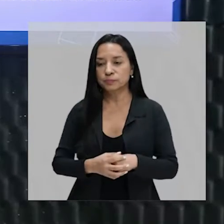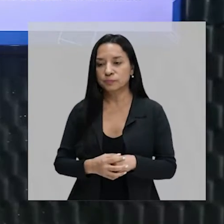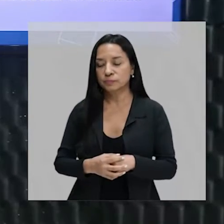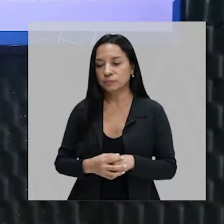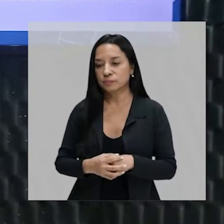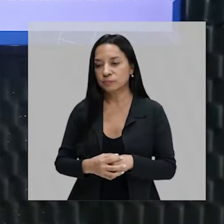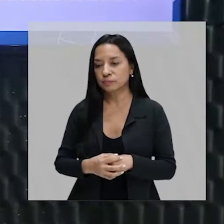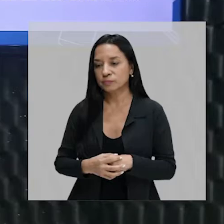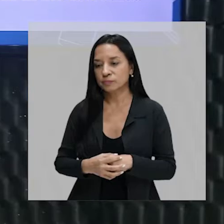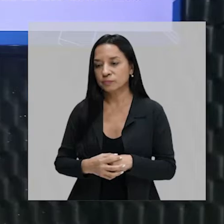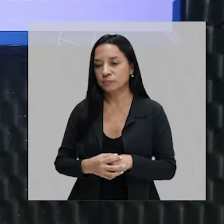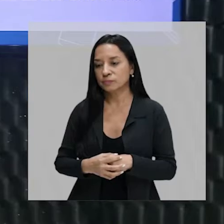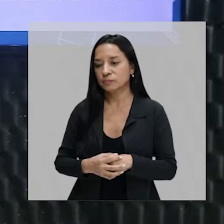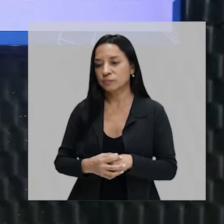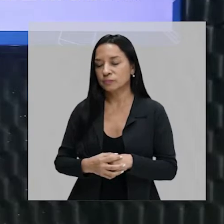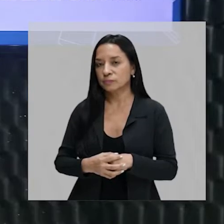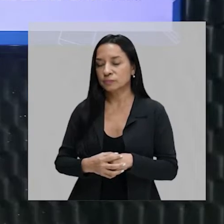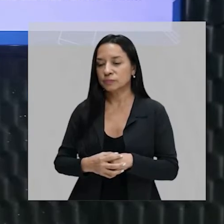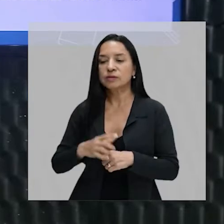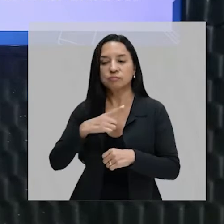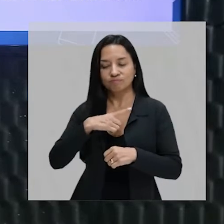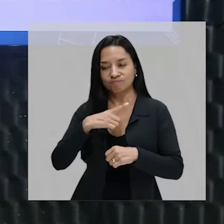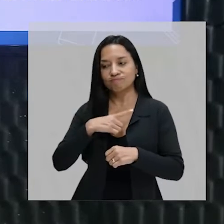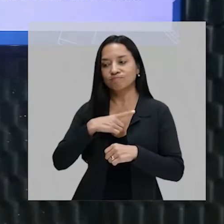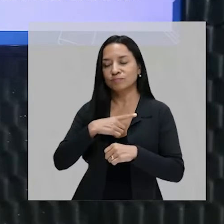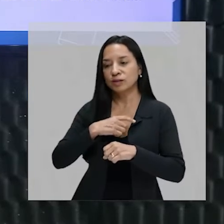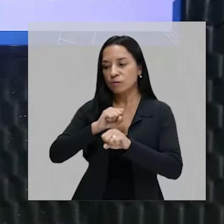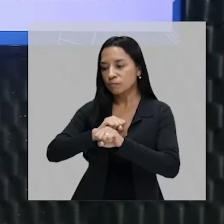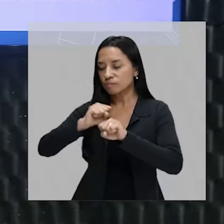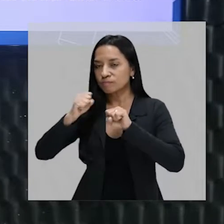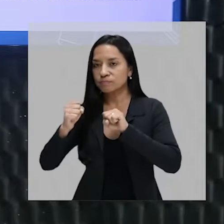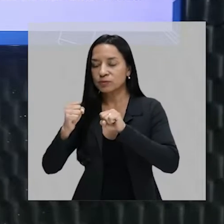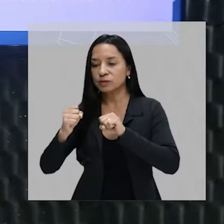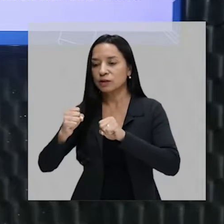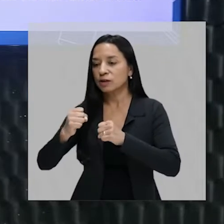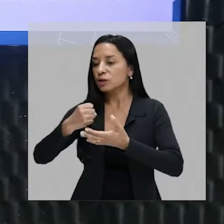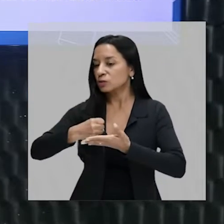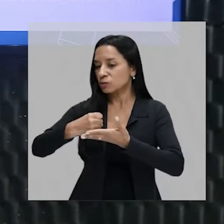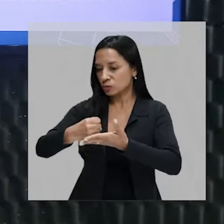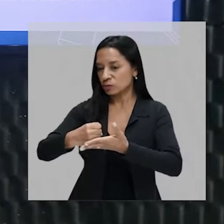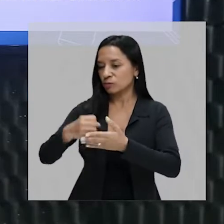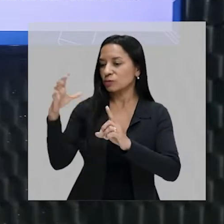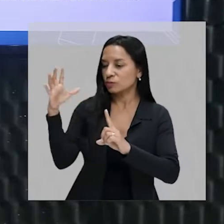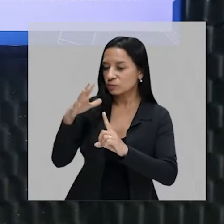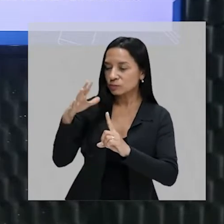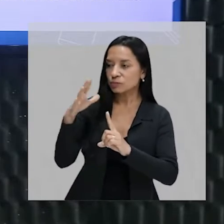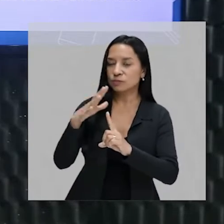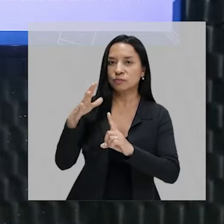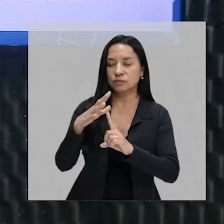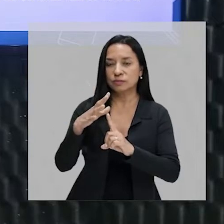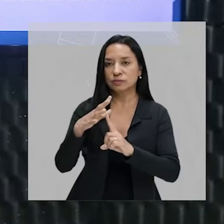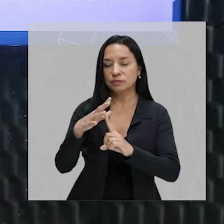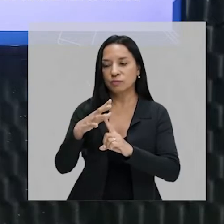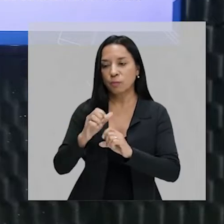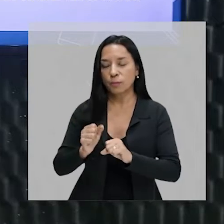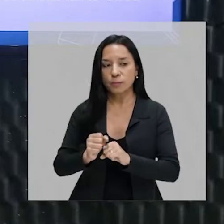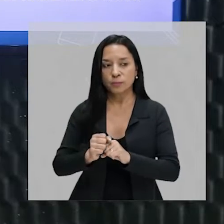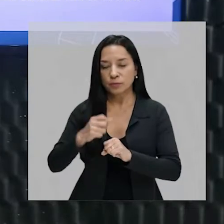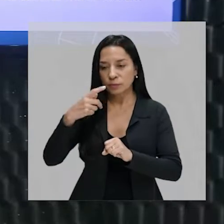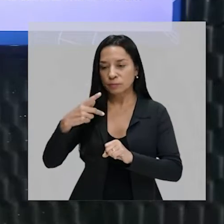trouxeram grandes contribuições e ainda continuam um traseiro grande contribuições